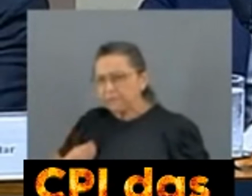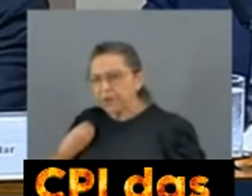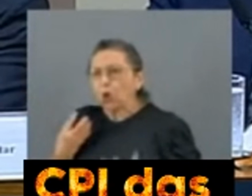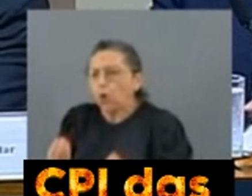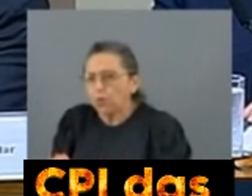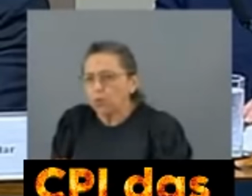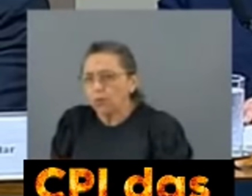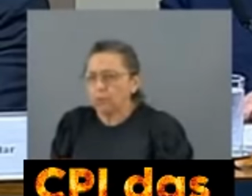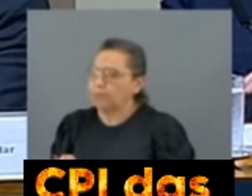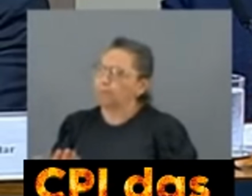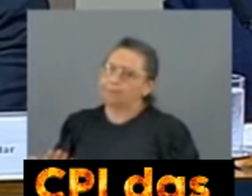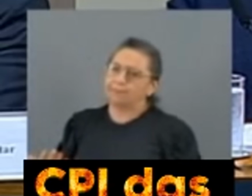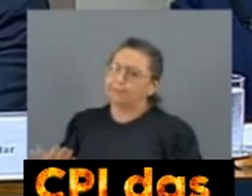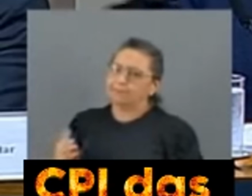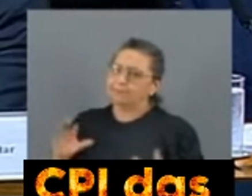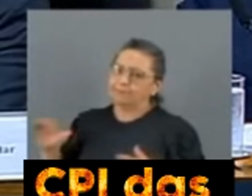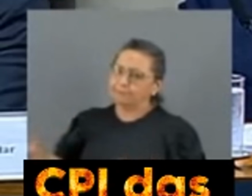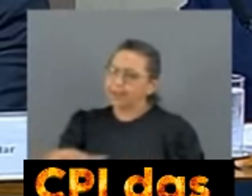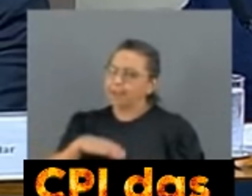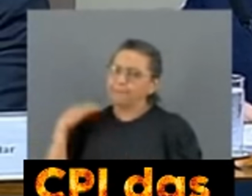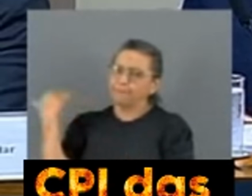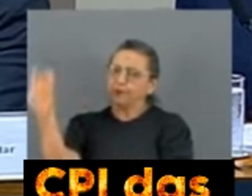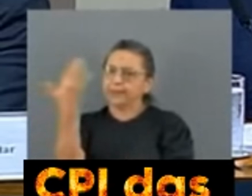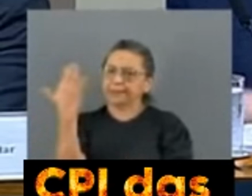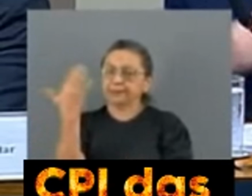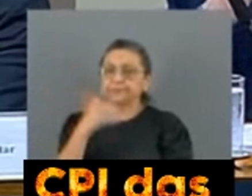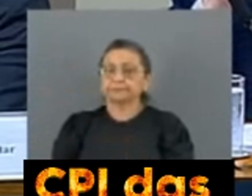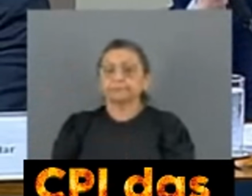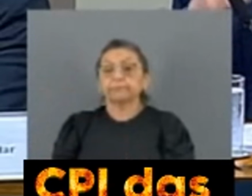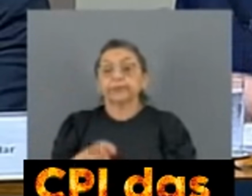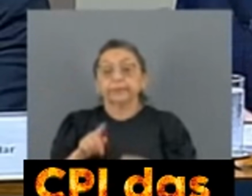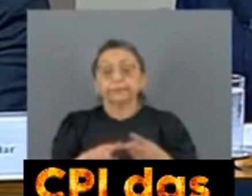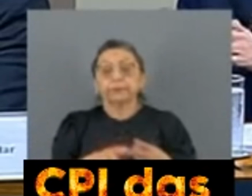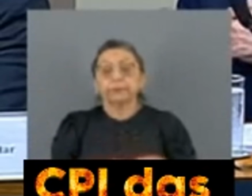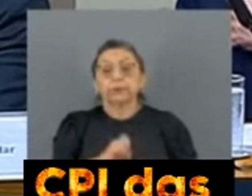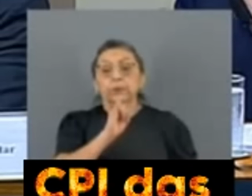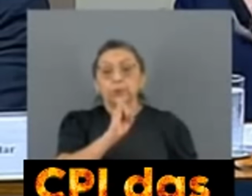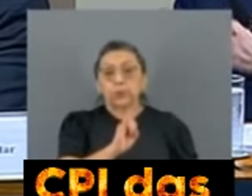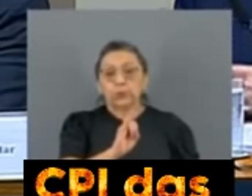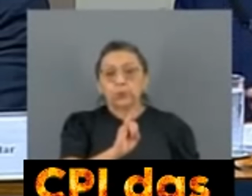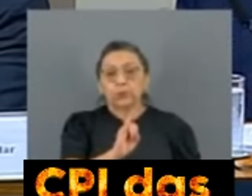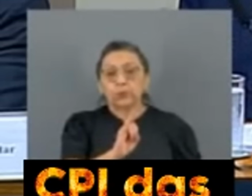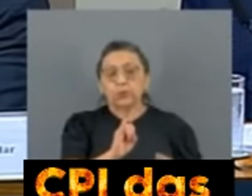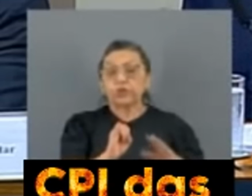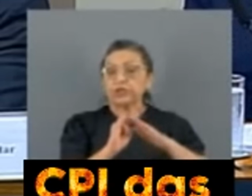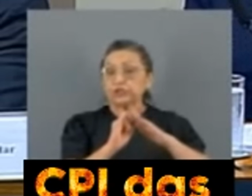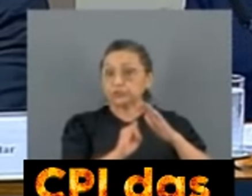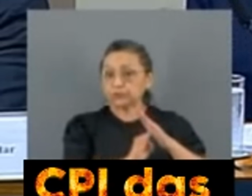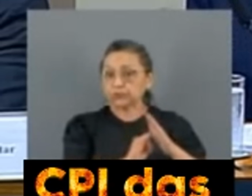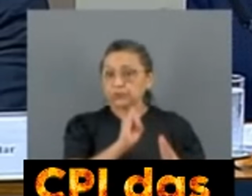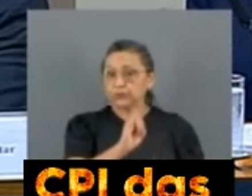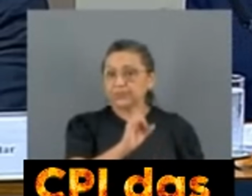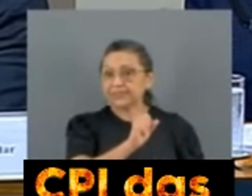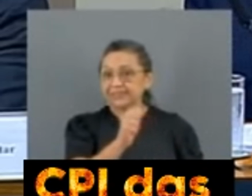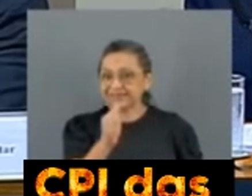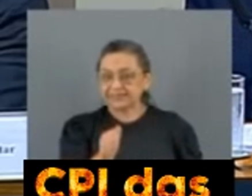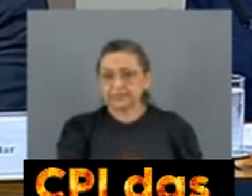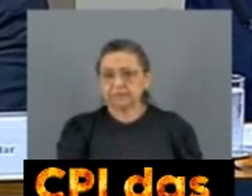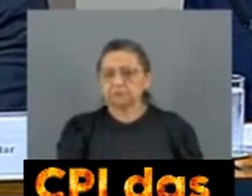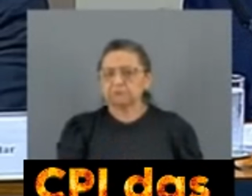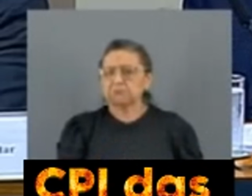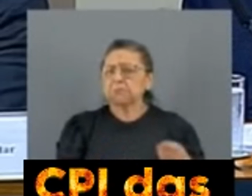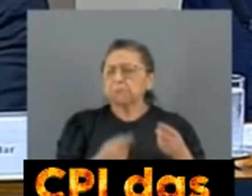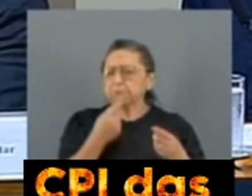viver na grande floresta? O instituto que eu já acabei de mencionar aqui, no